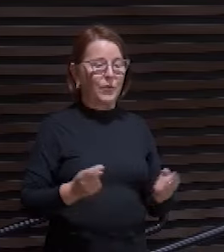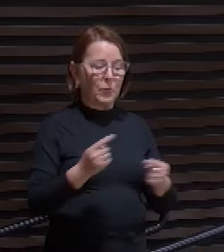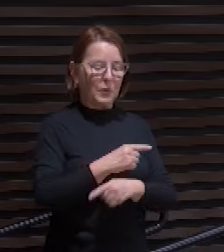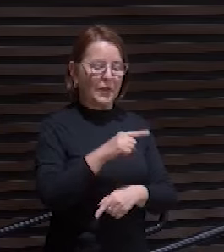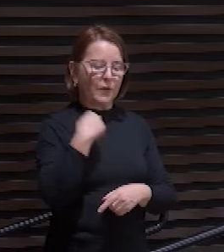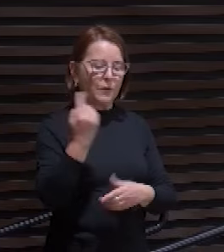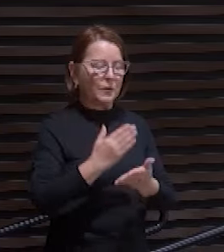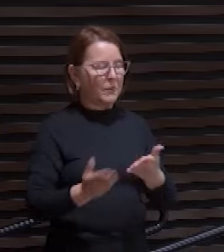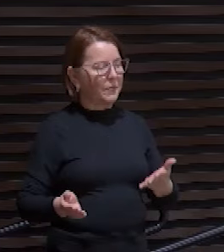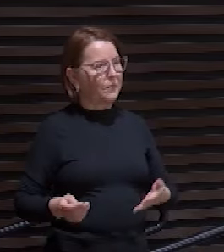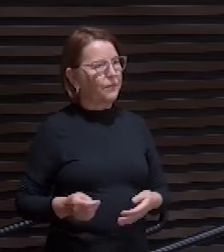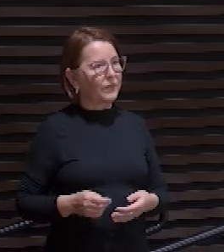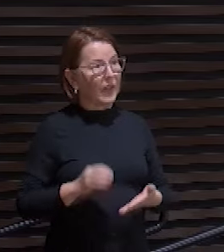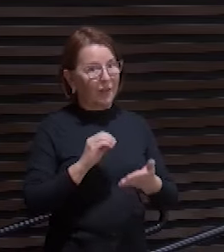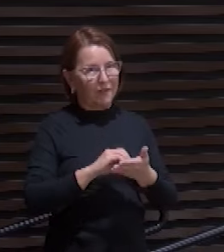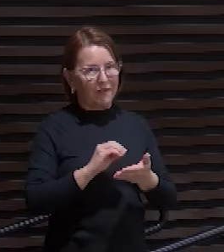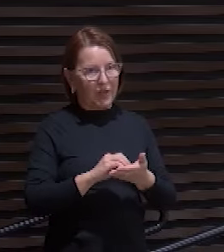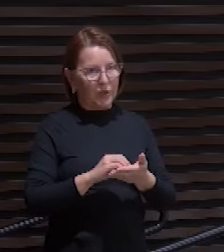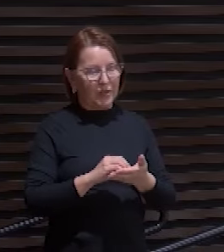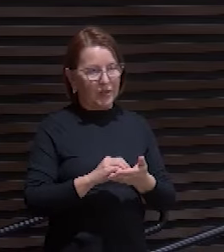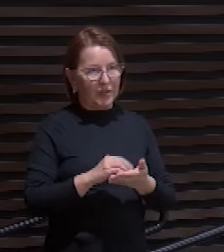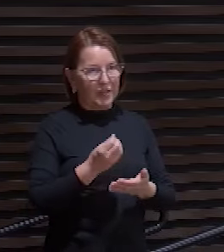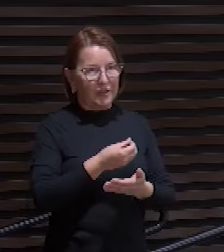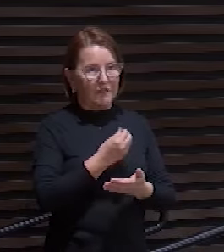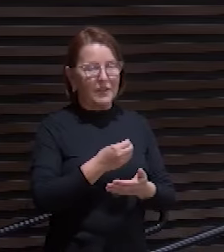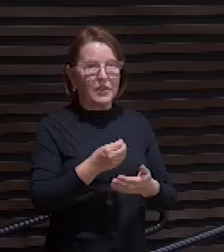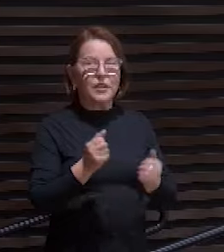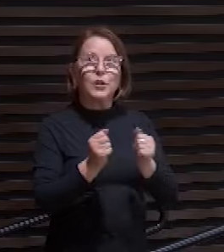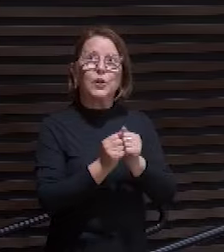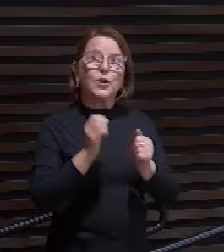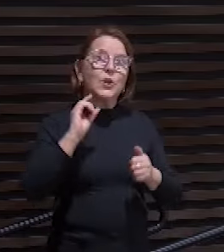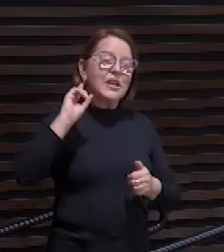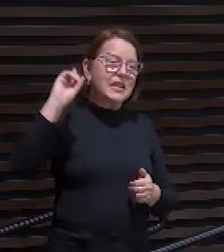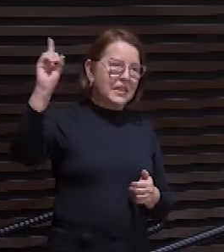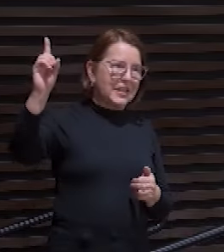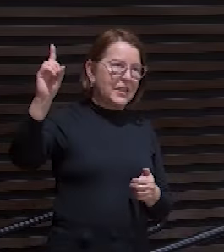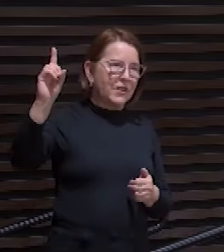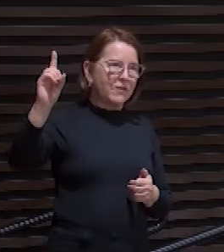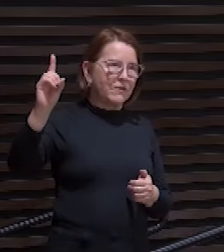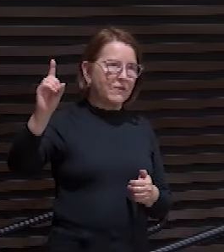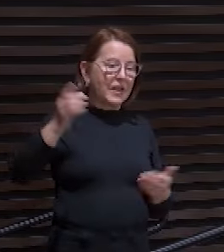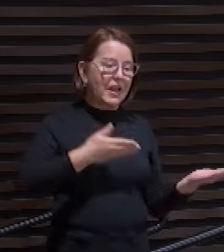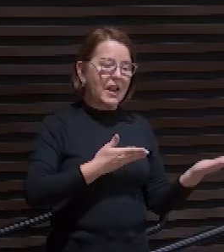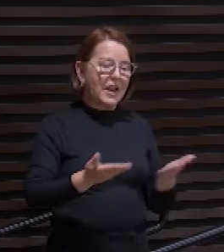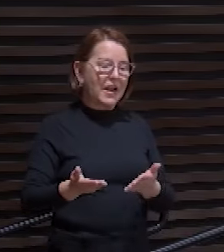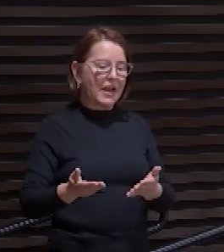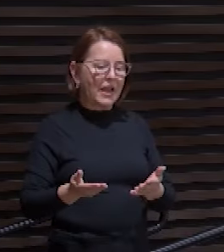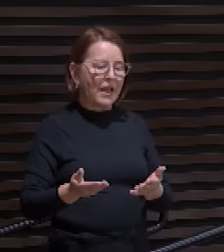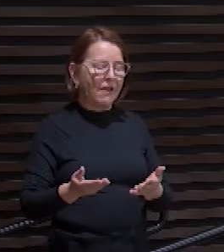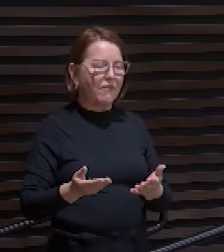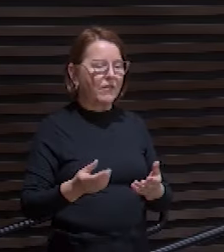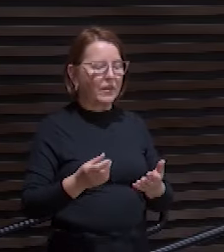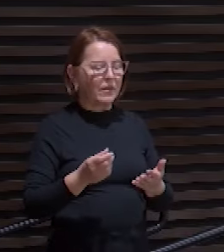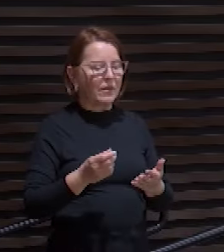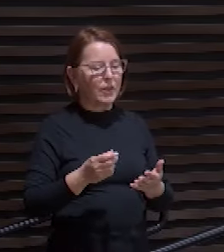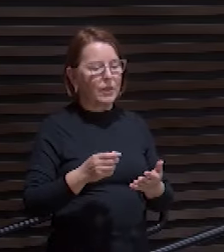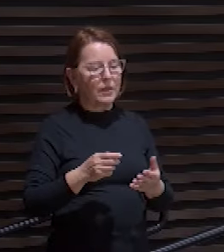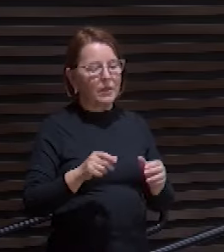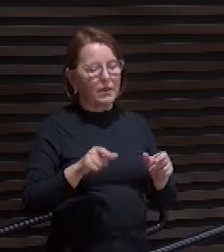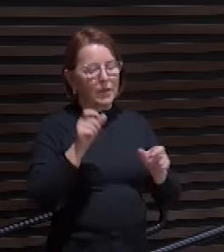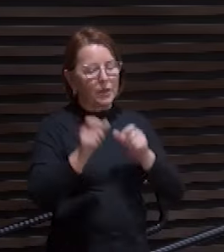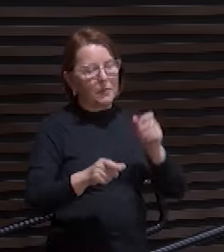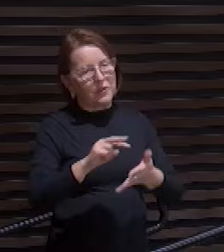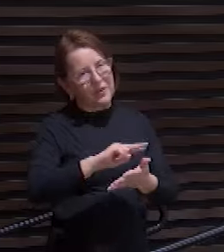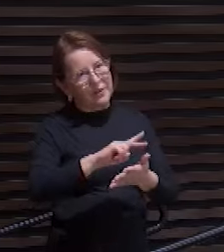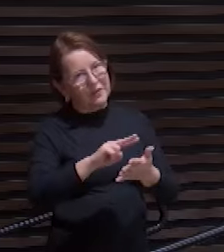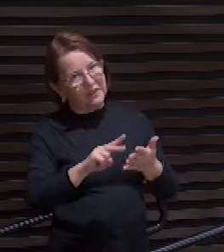a falta de vida com Deus tem levado muitas pessoas a buscarem e a se satisfazerem